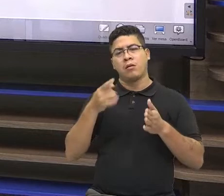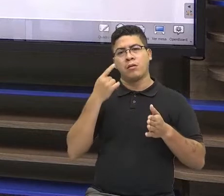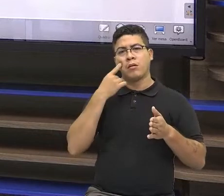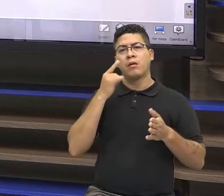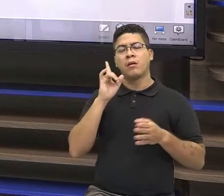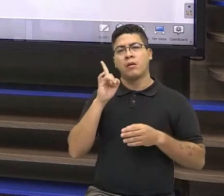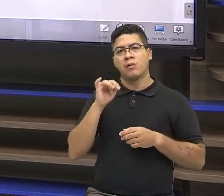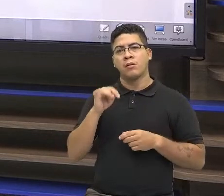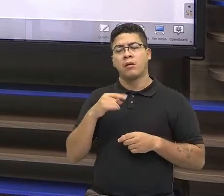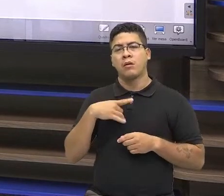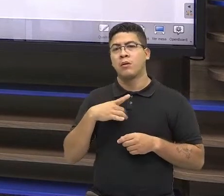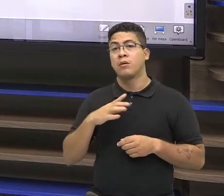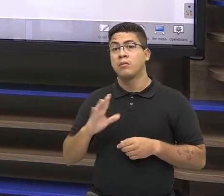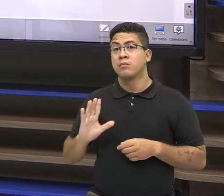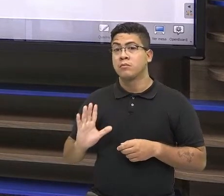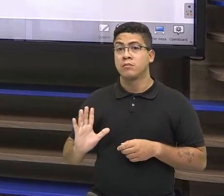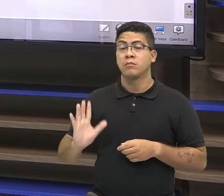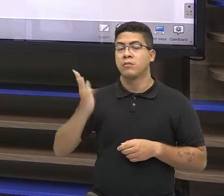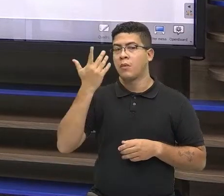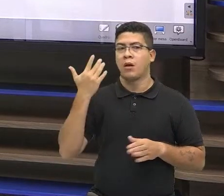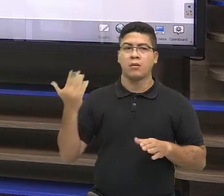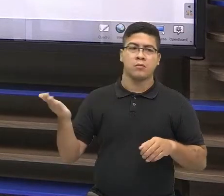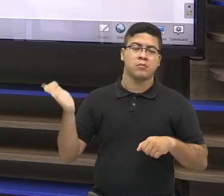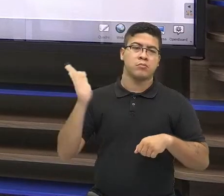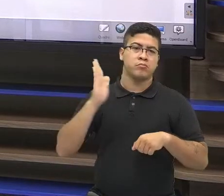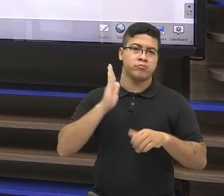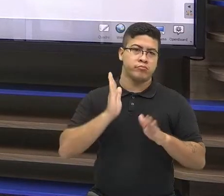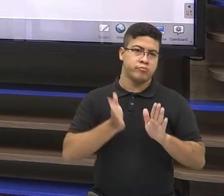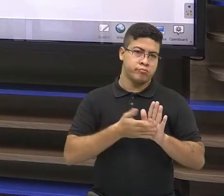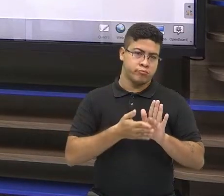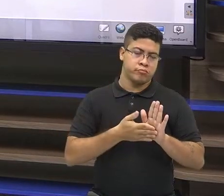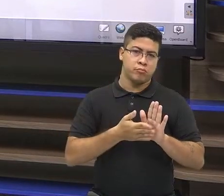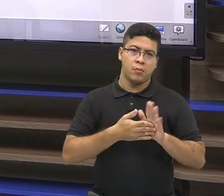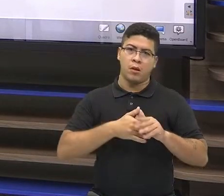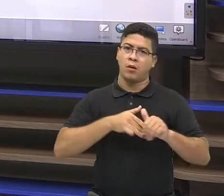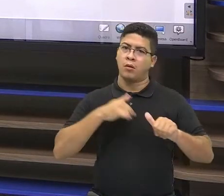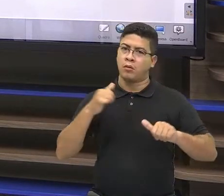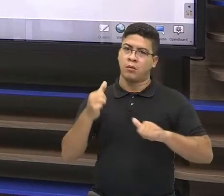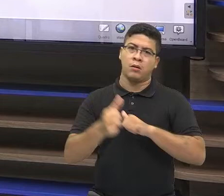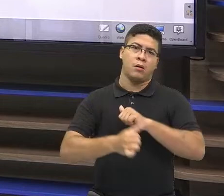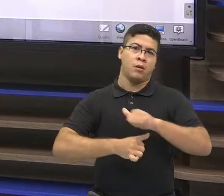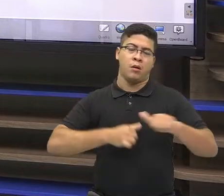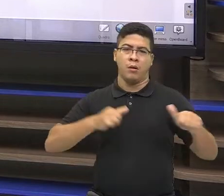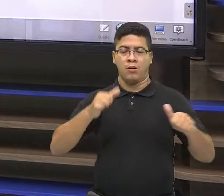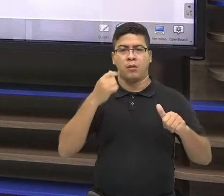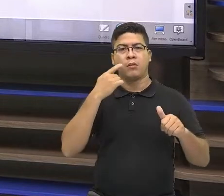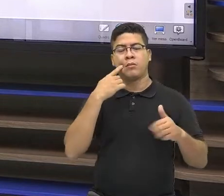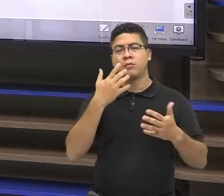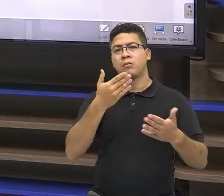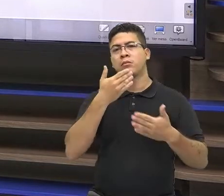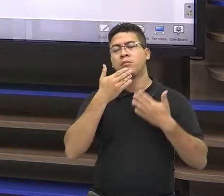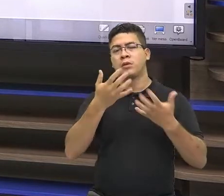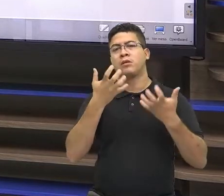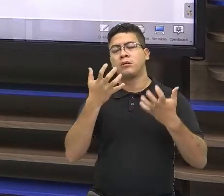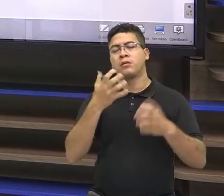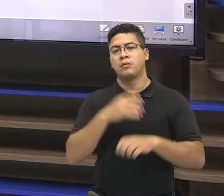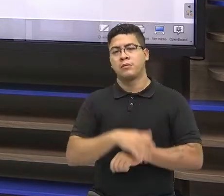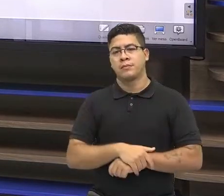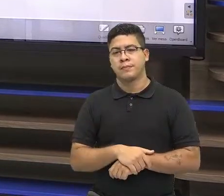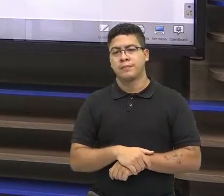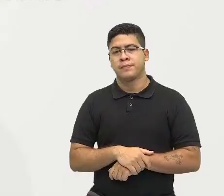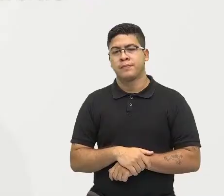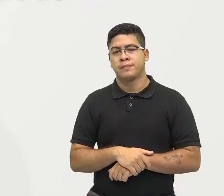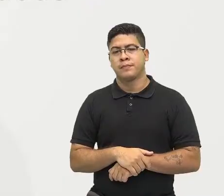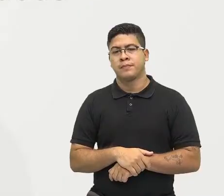propício para que houvesse essas transformações, né? Essas mudanças que ele tanto almejava.